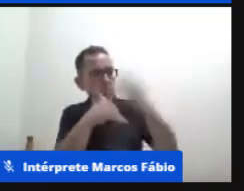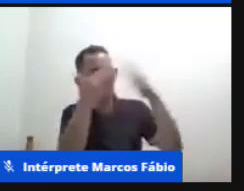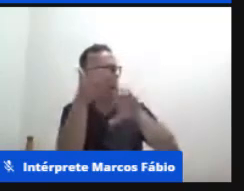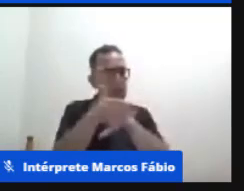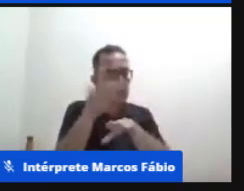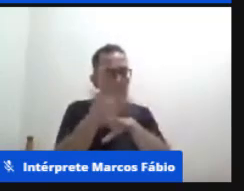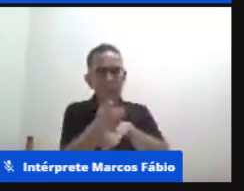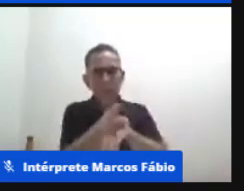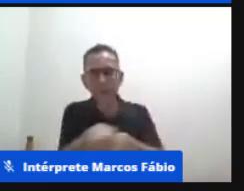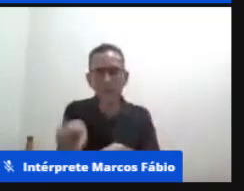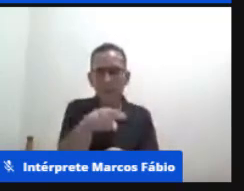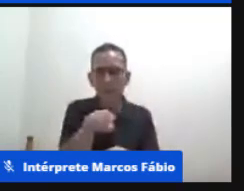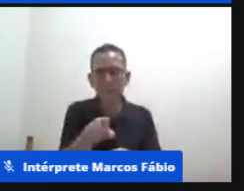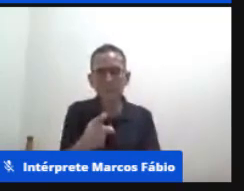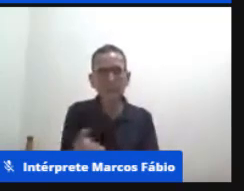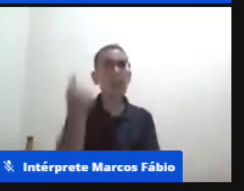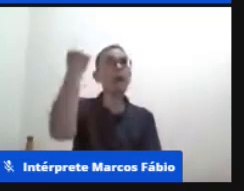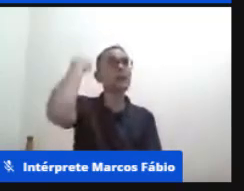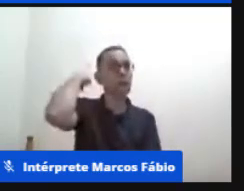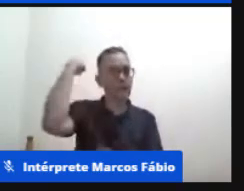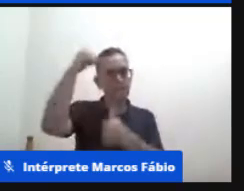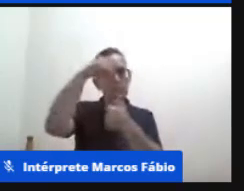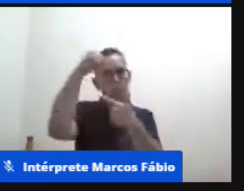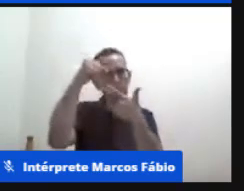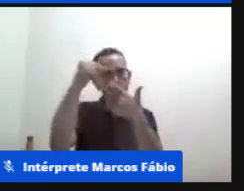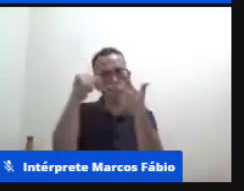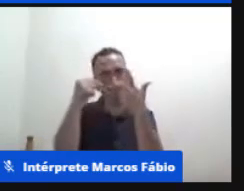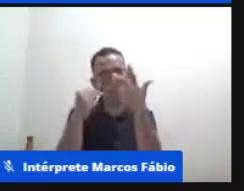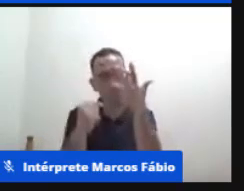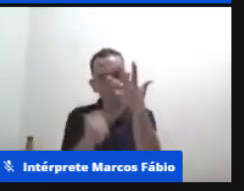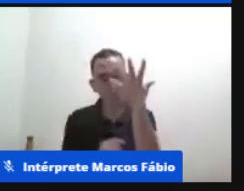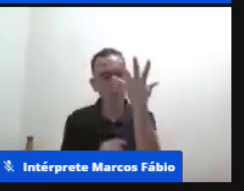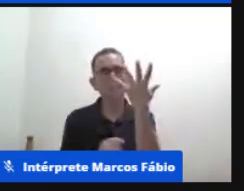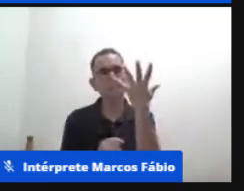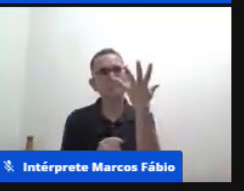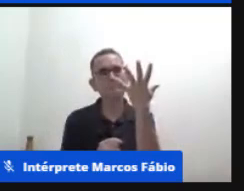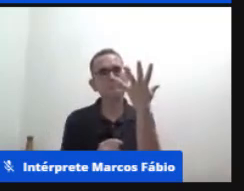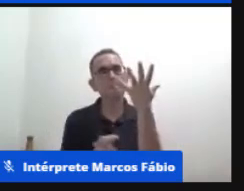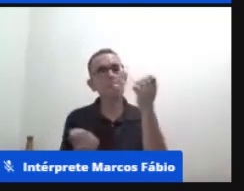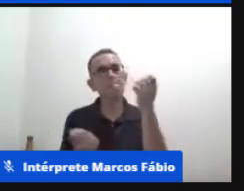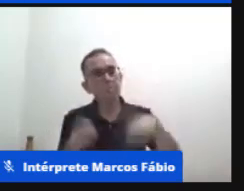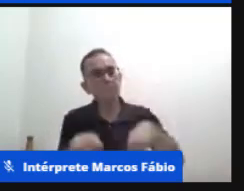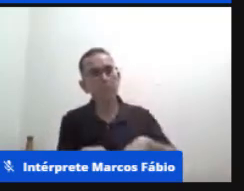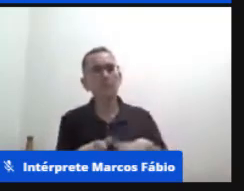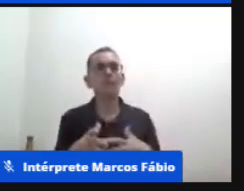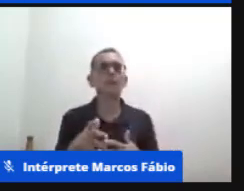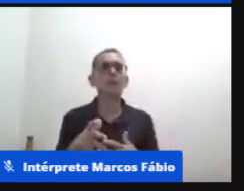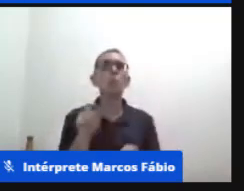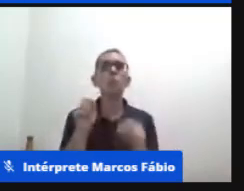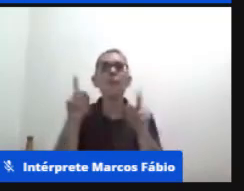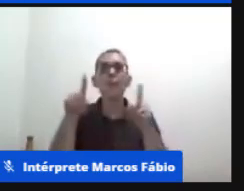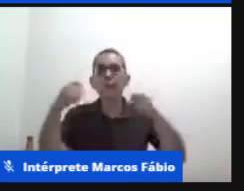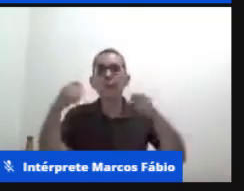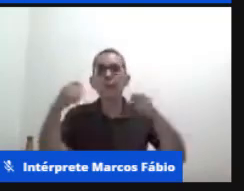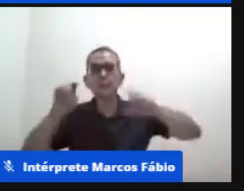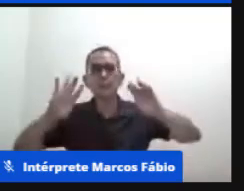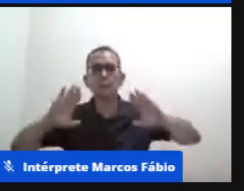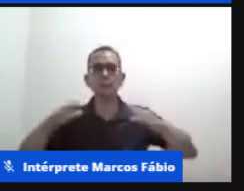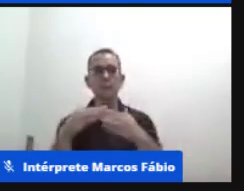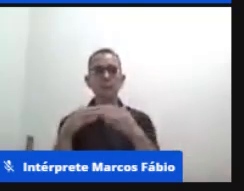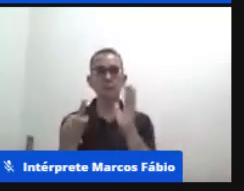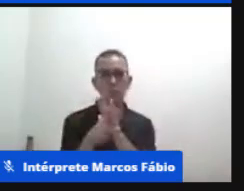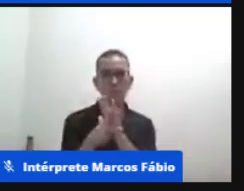lá atrás, dentro daquele perfil de desenvolvimento, dentro daquelas necessidades específicas de cada